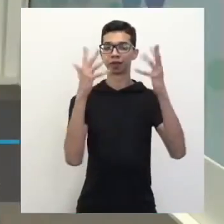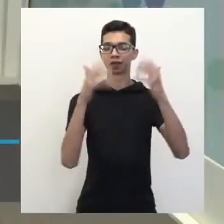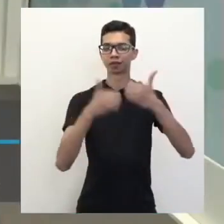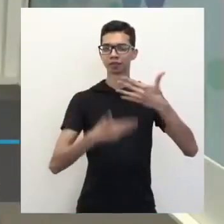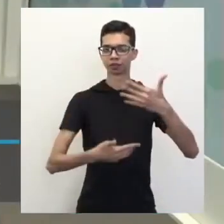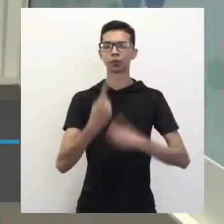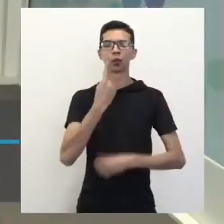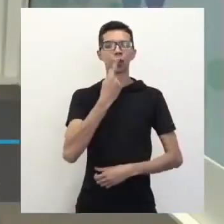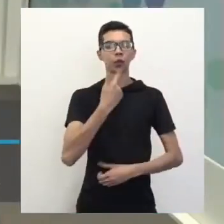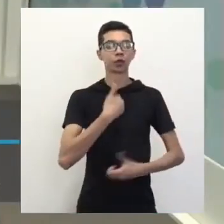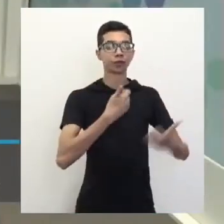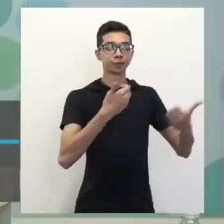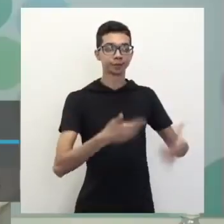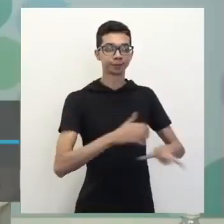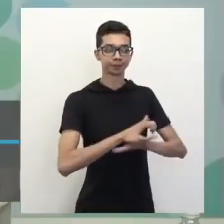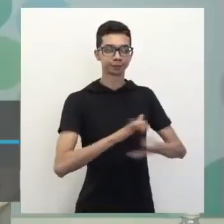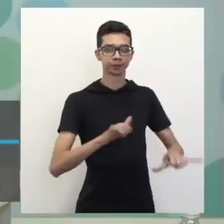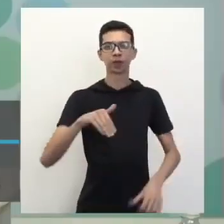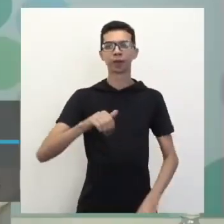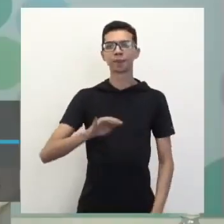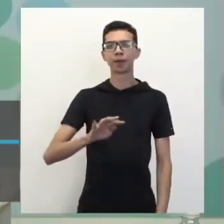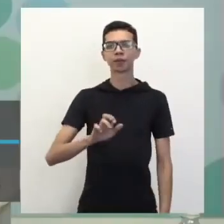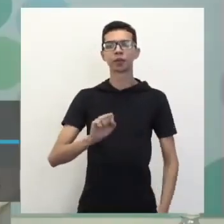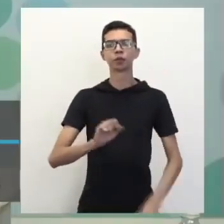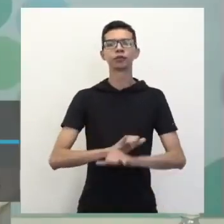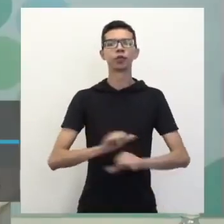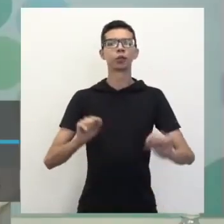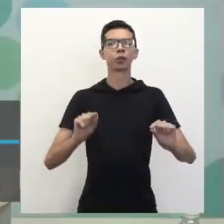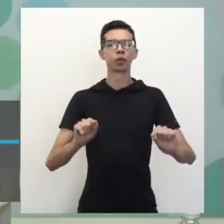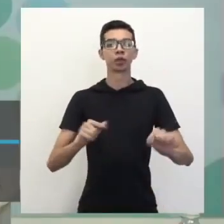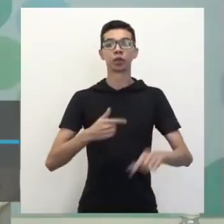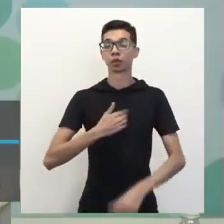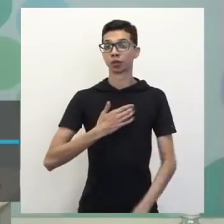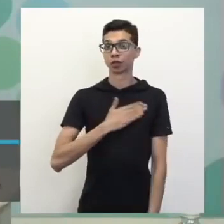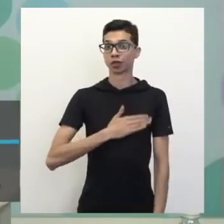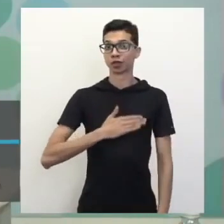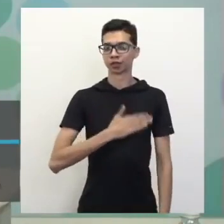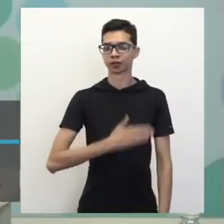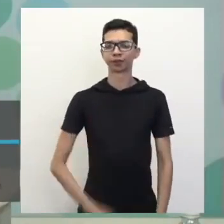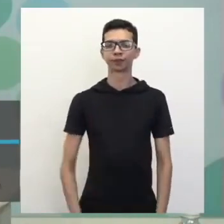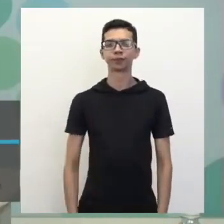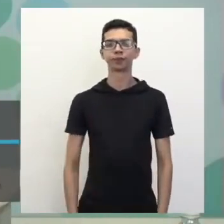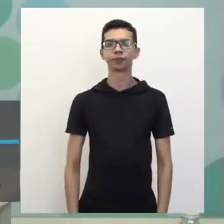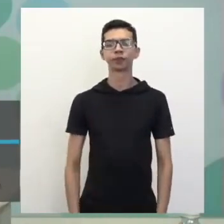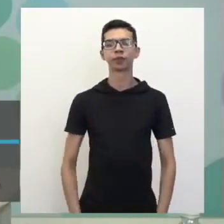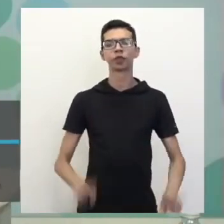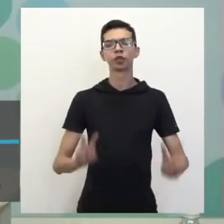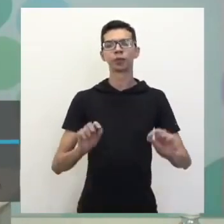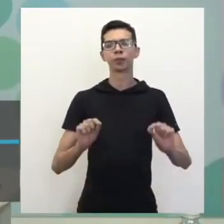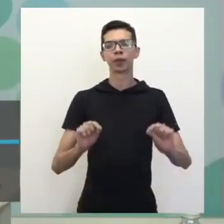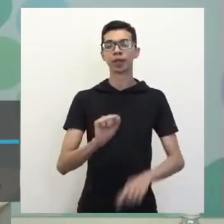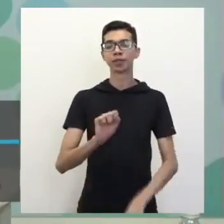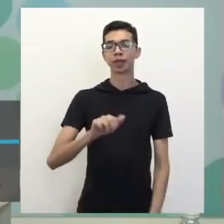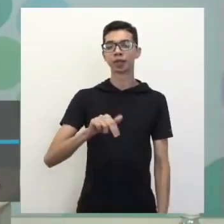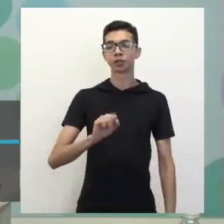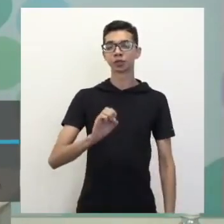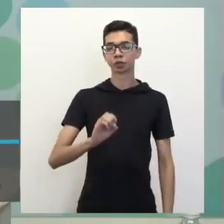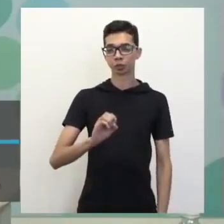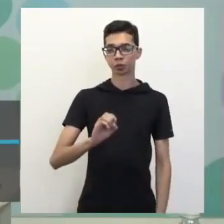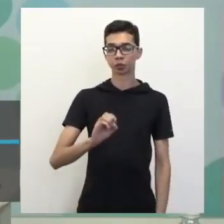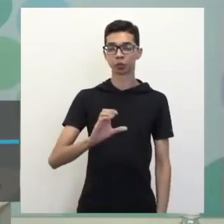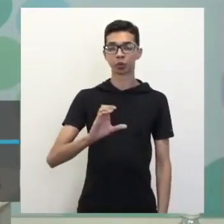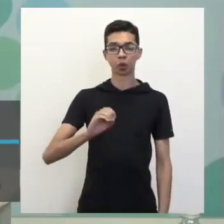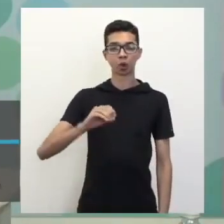só. E o Matheus, ele cita aqui, foi um dos que eu mais gostei, né? O senso comum, a desigualdade e o